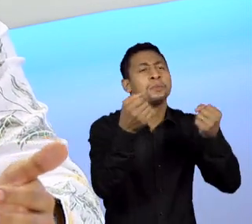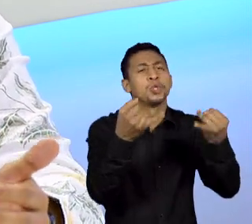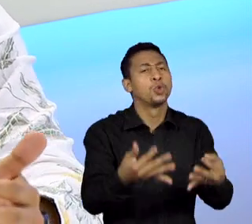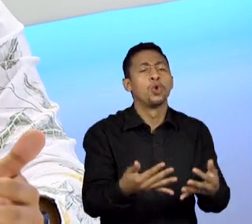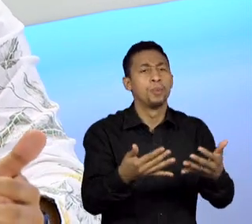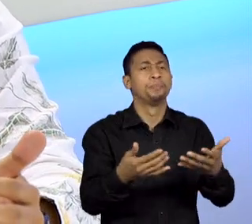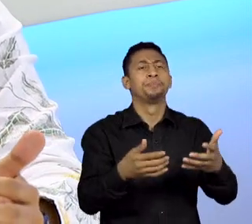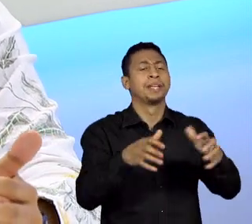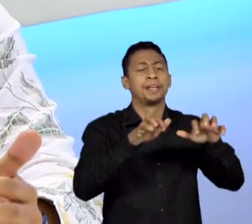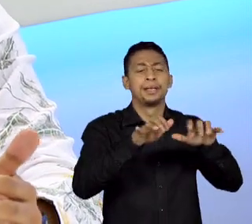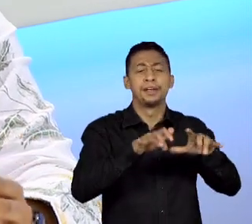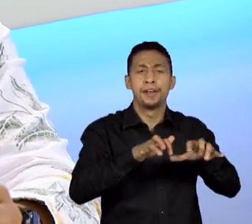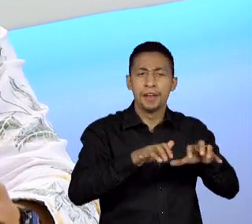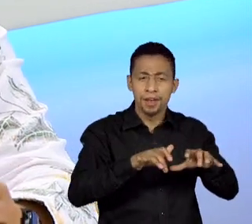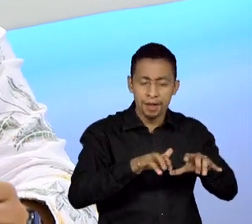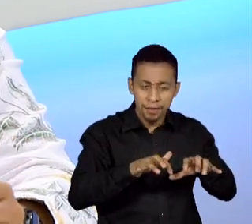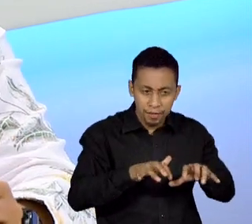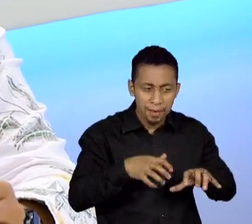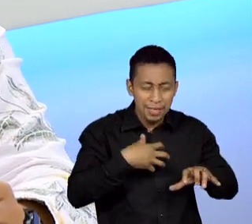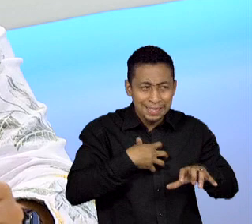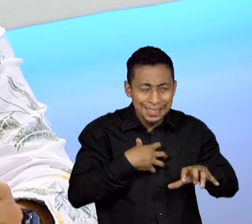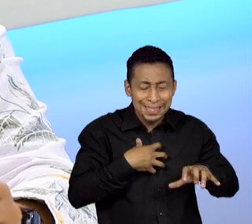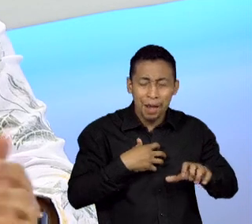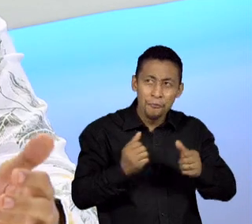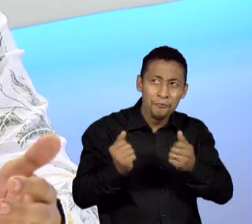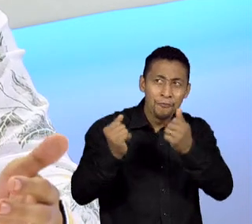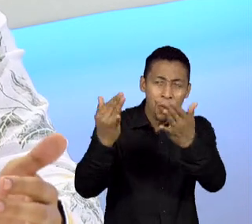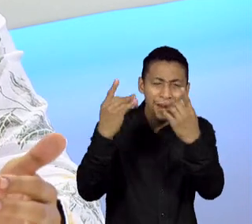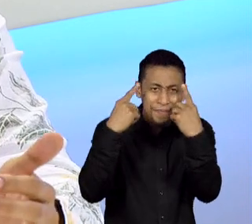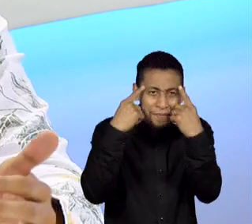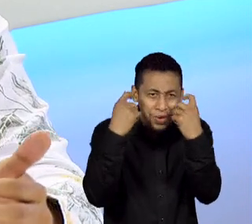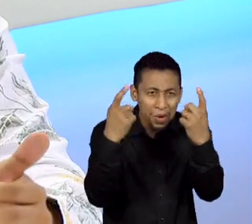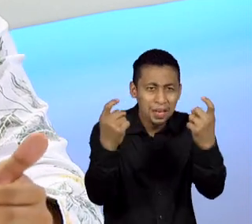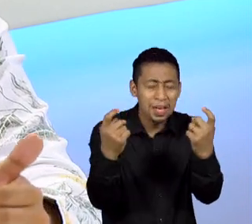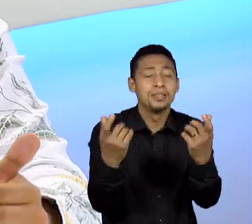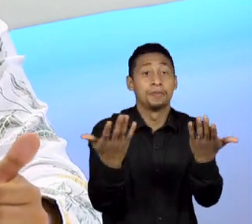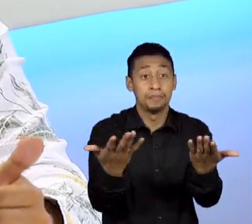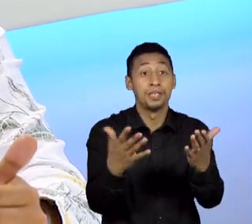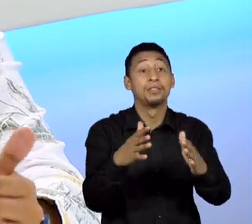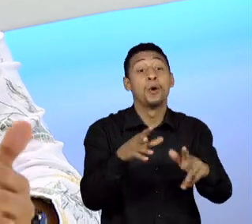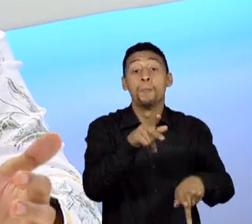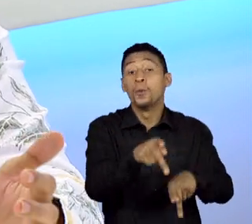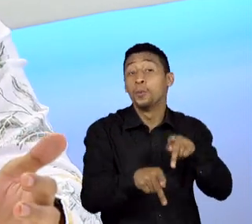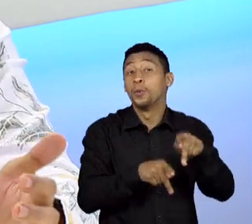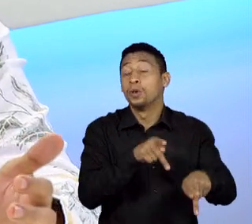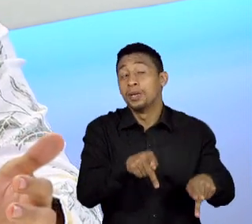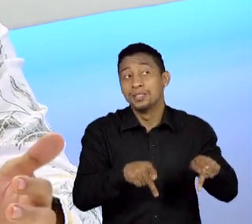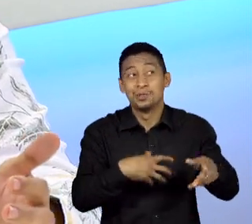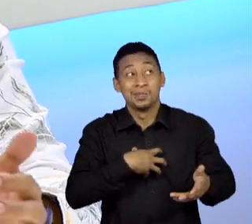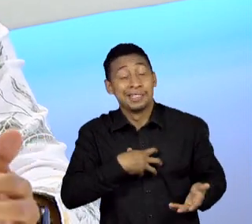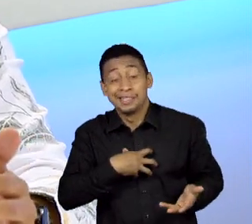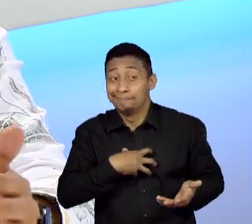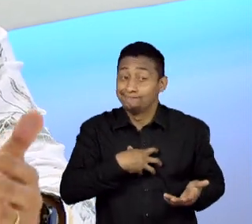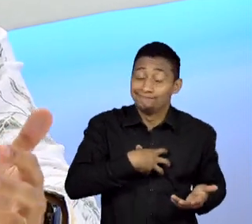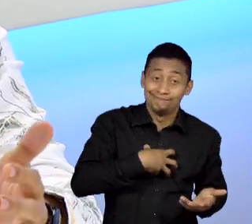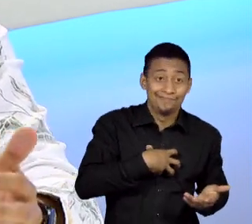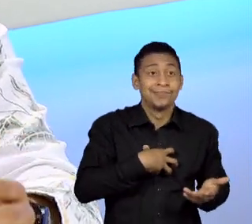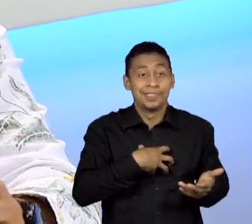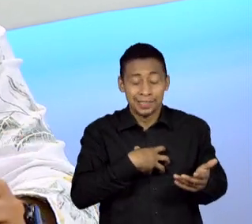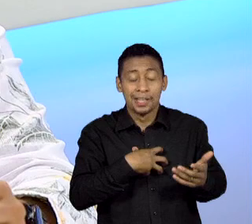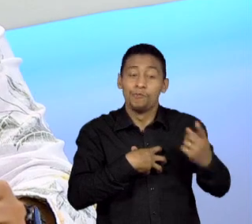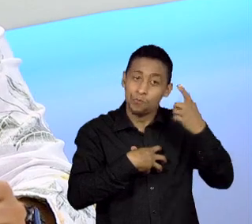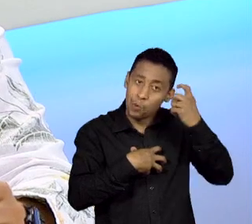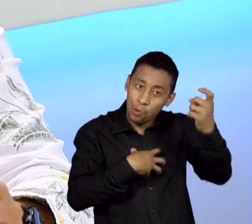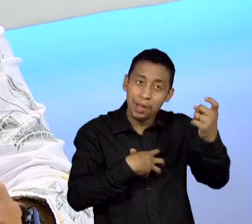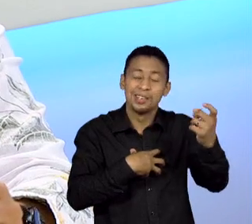enquanto a violência cresce no mundo afora, né? E tem uma parcela da população que essa violência sempre esteve presente. Você contribuiu